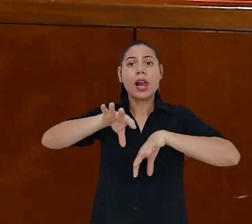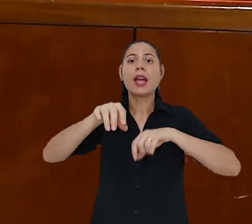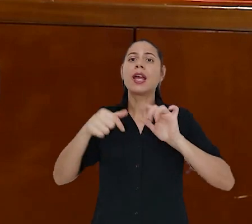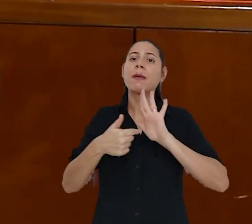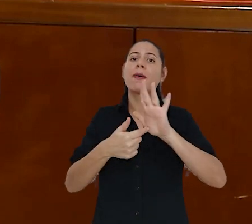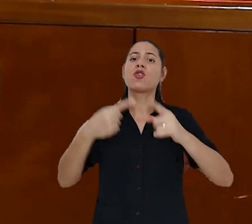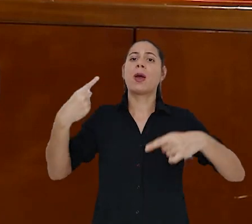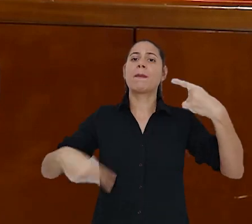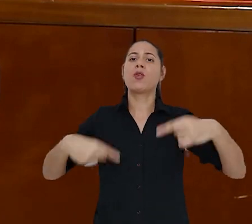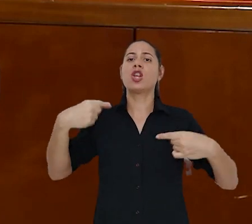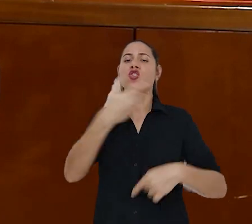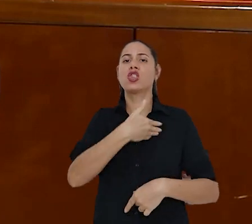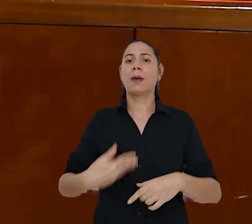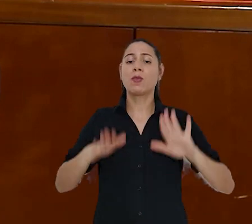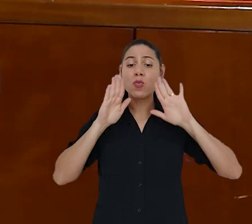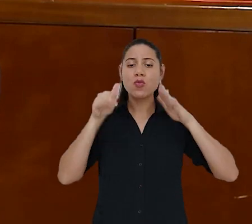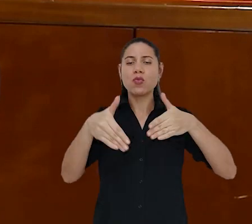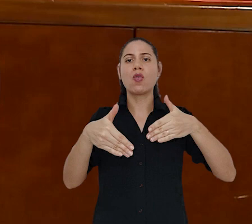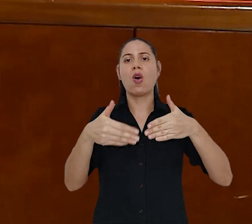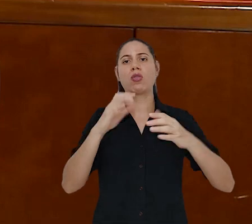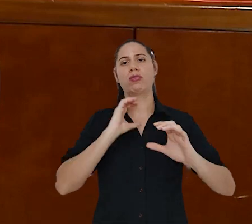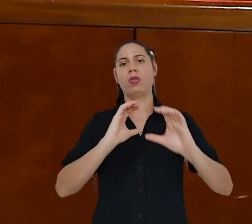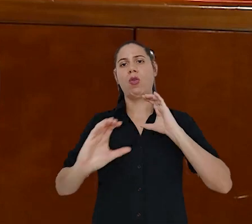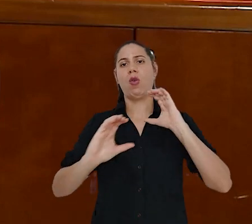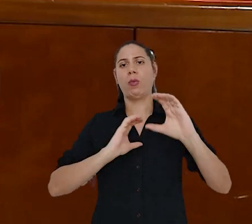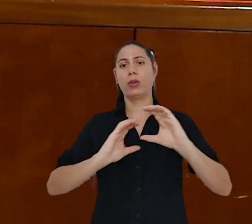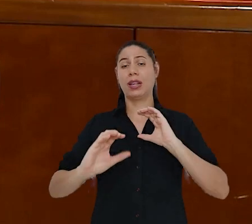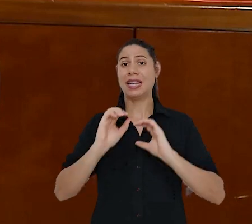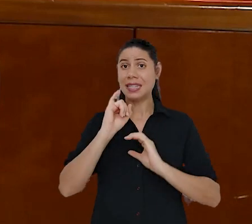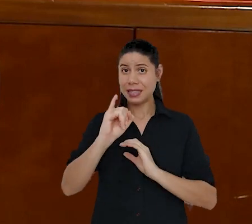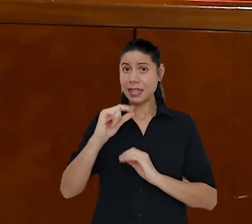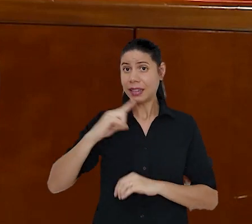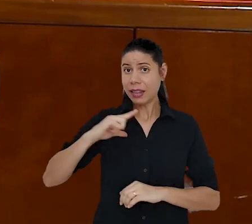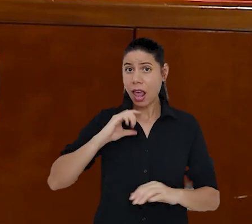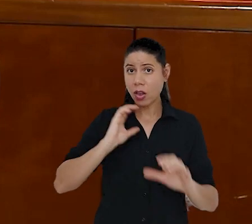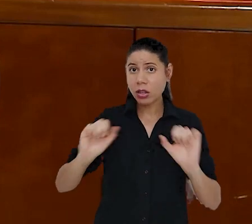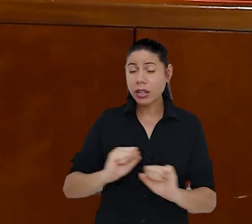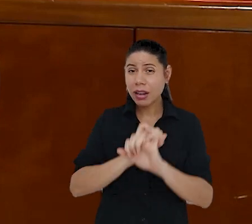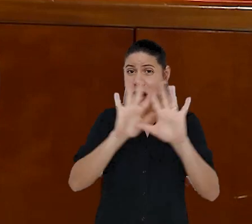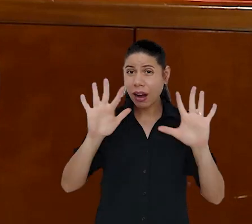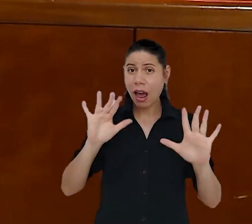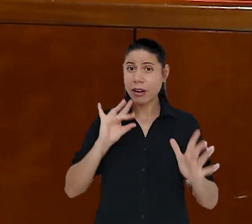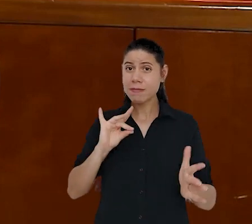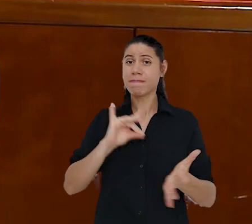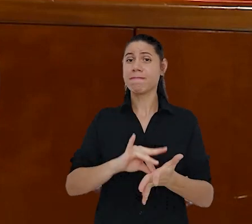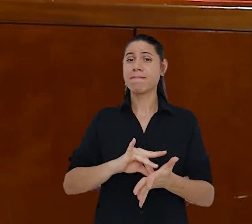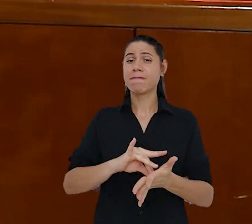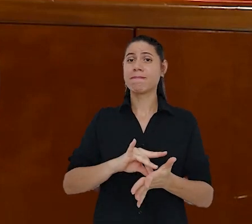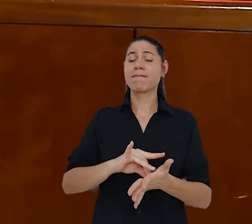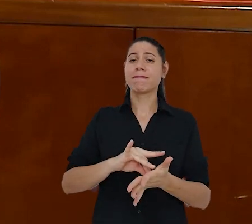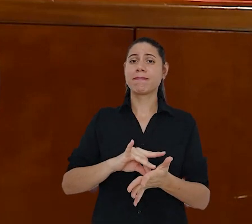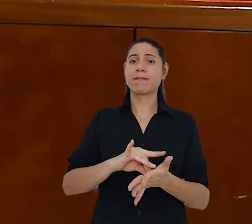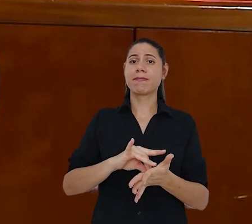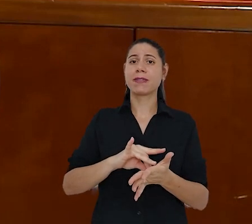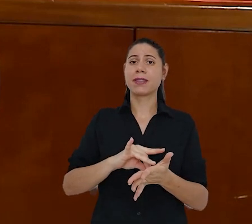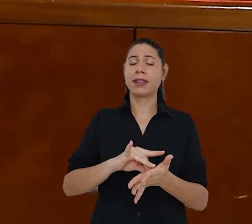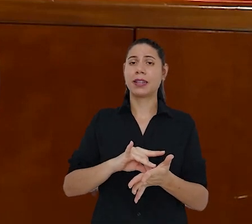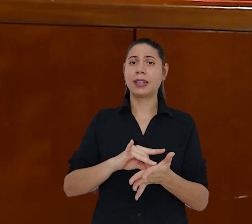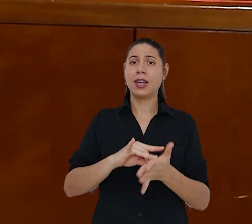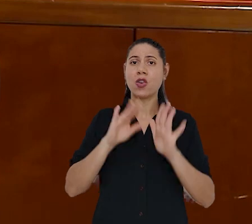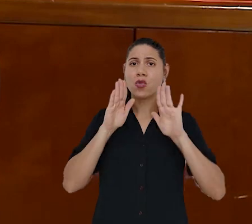políticas públicas específicas de comunicação. Se houver comunicação clara, efetiva e